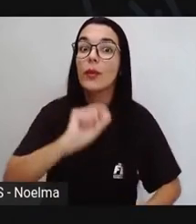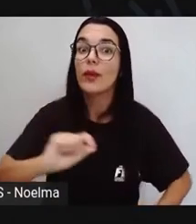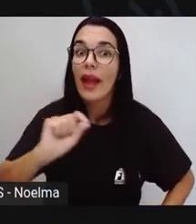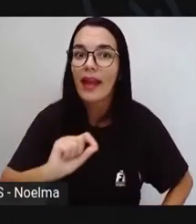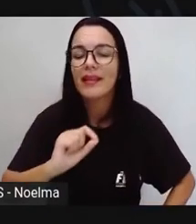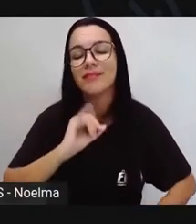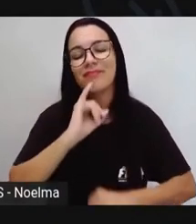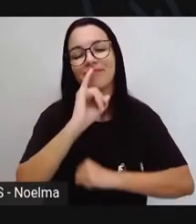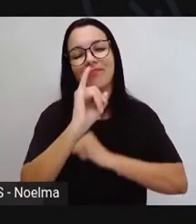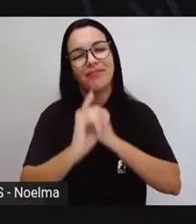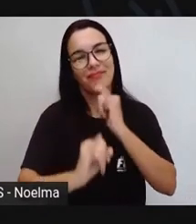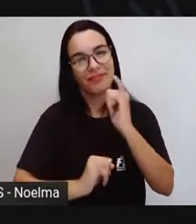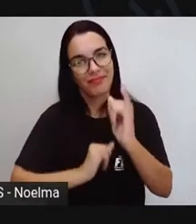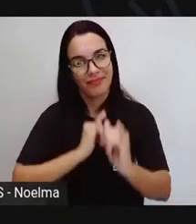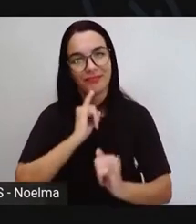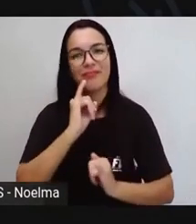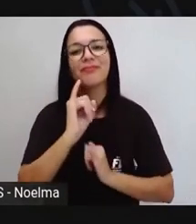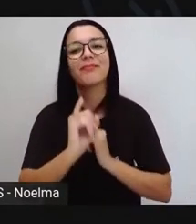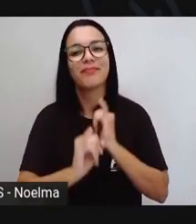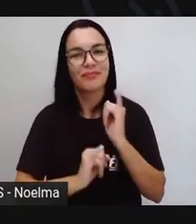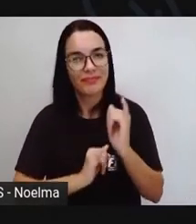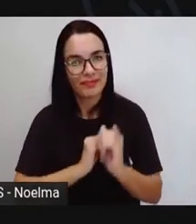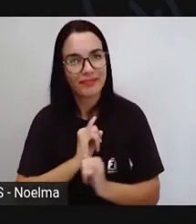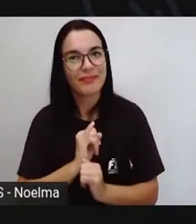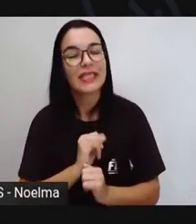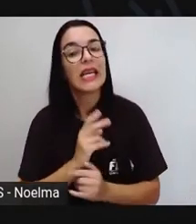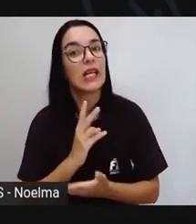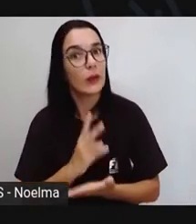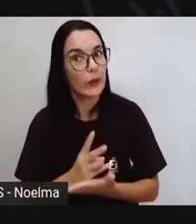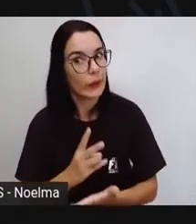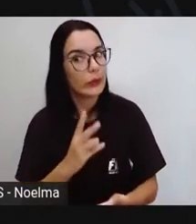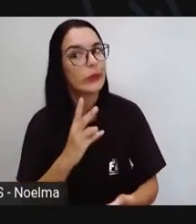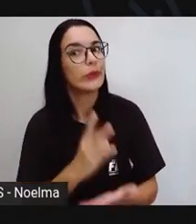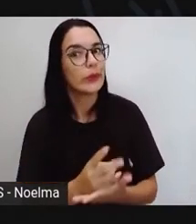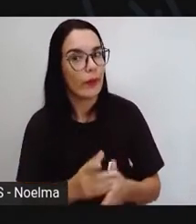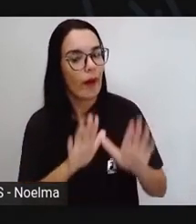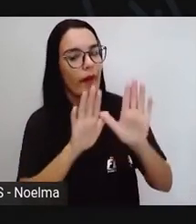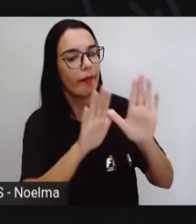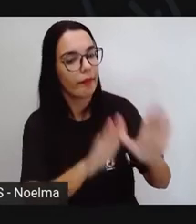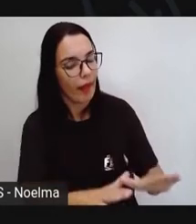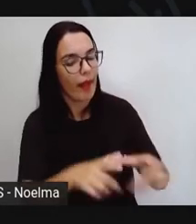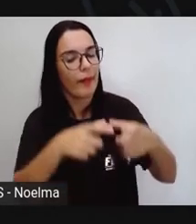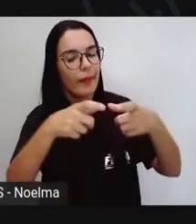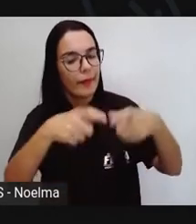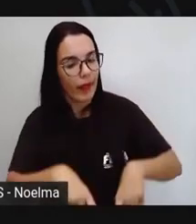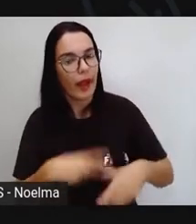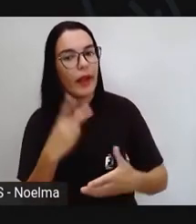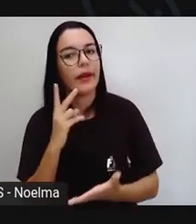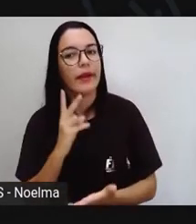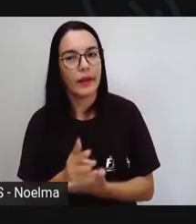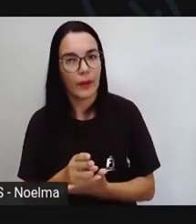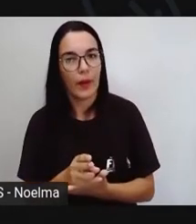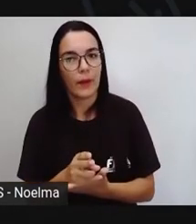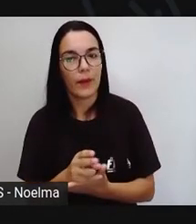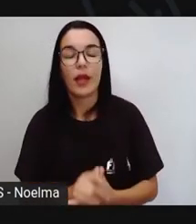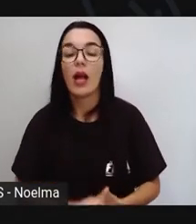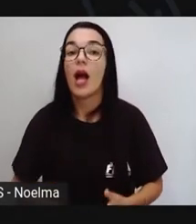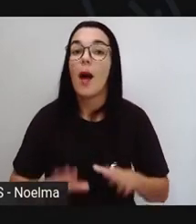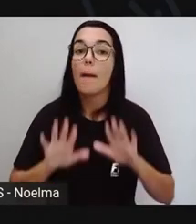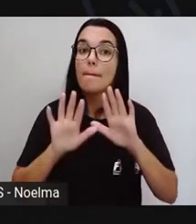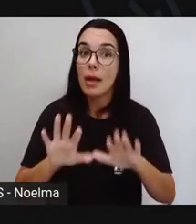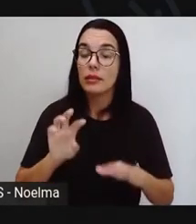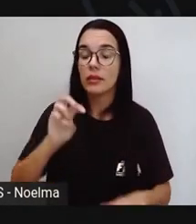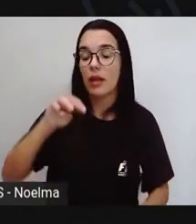Internet. E ela continua lá, no mesmo lugar. Mas agora a Mariana só entra